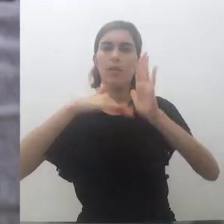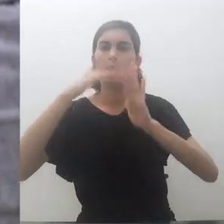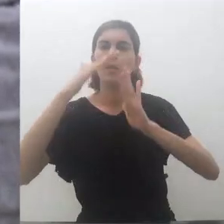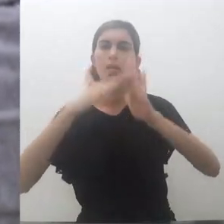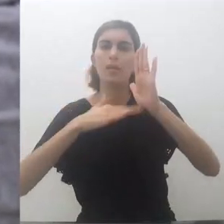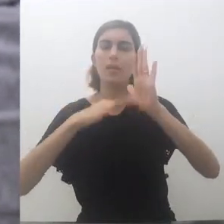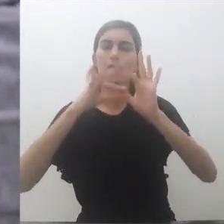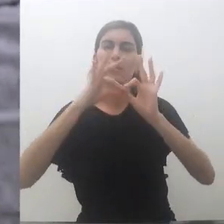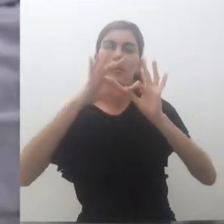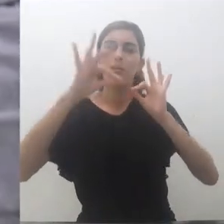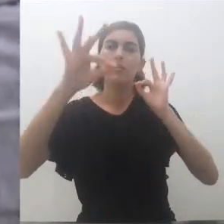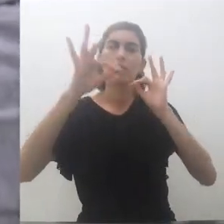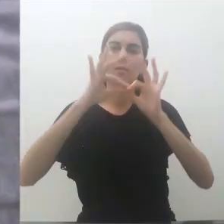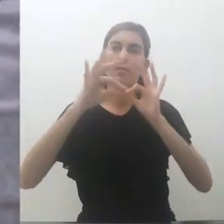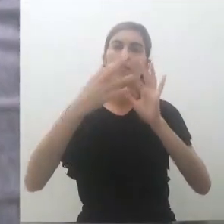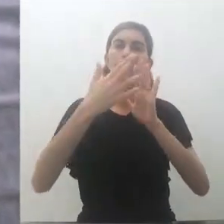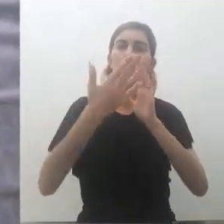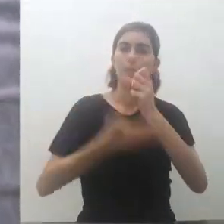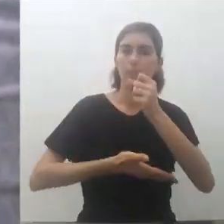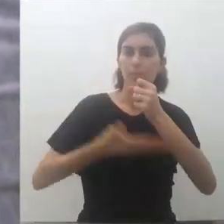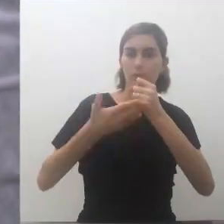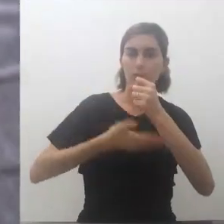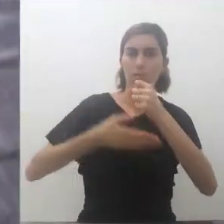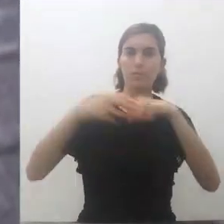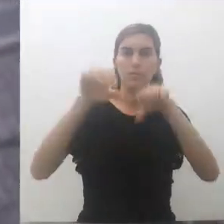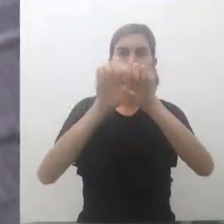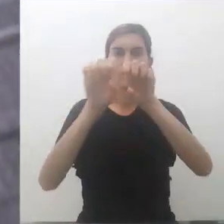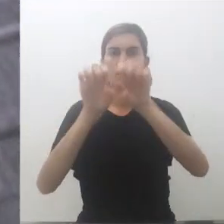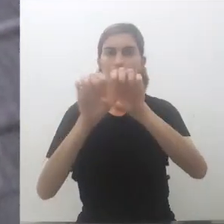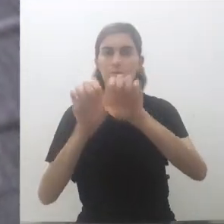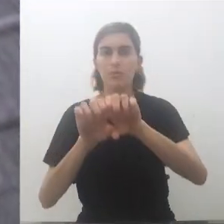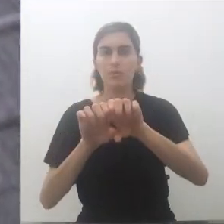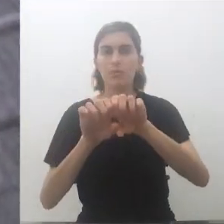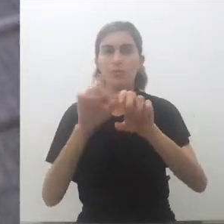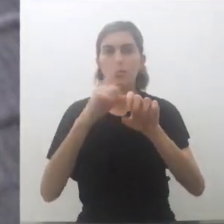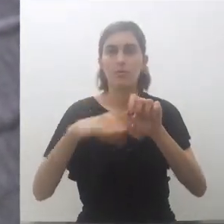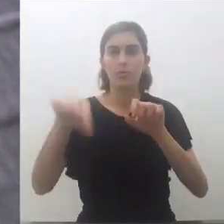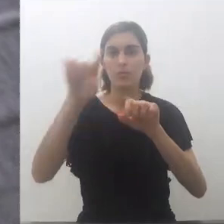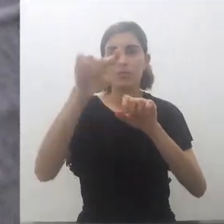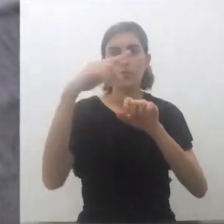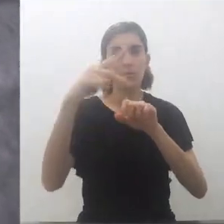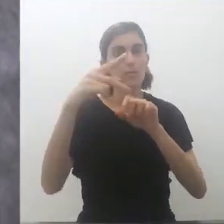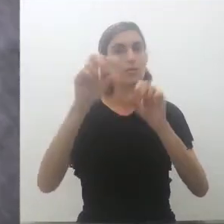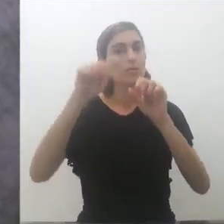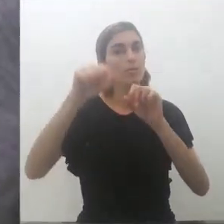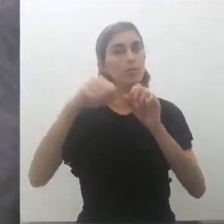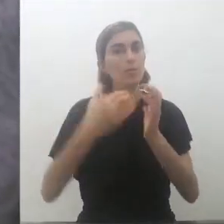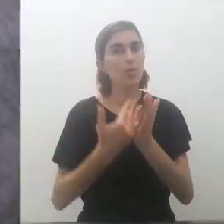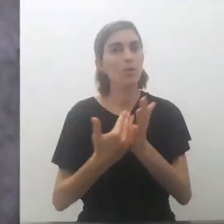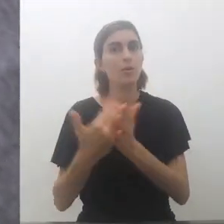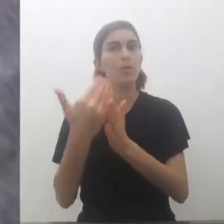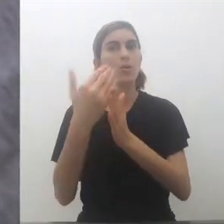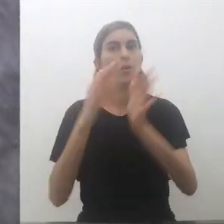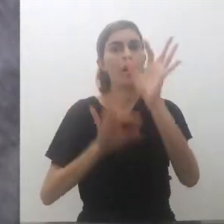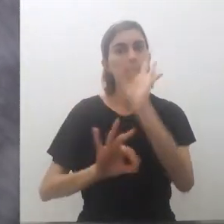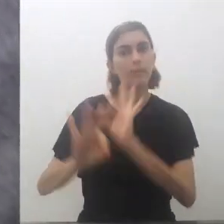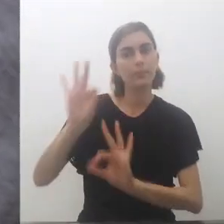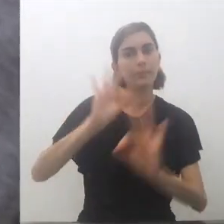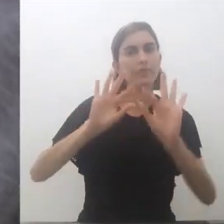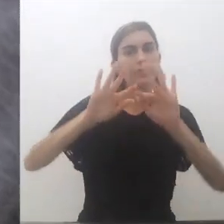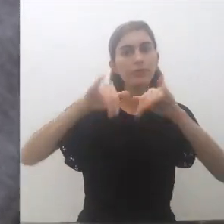a partir da base estrutural, para aí sim seguir para o acabamento